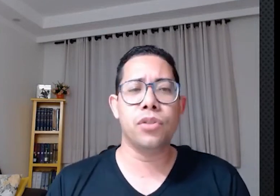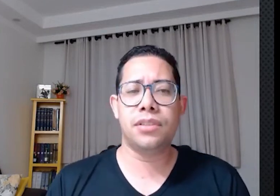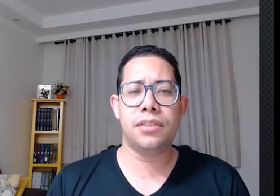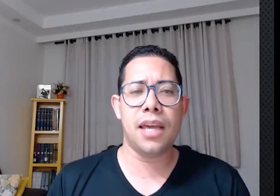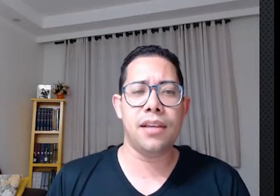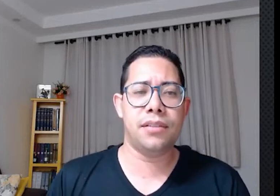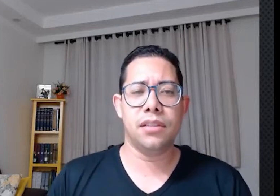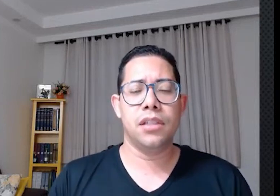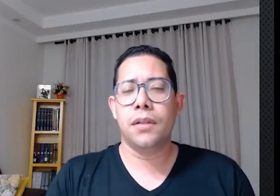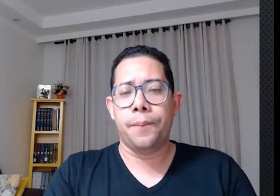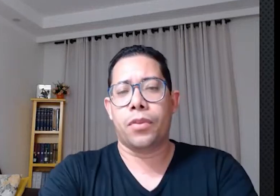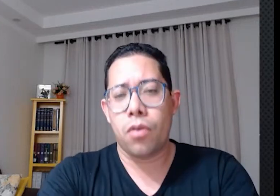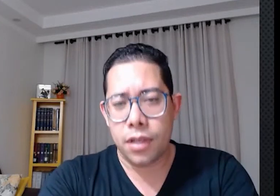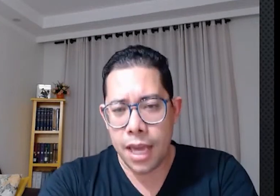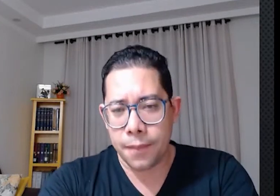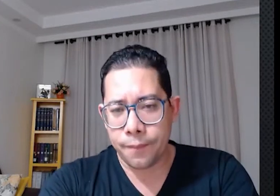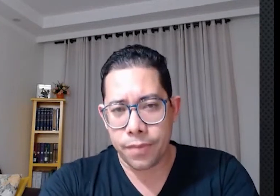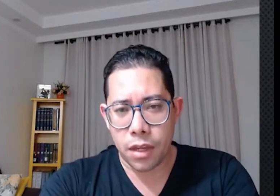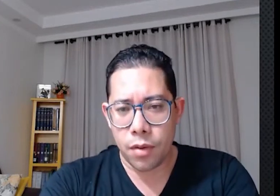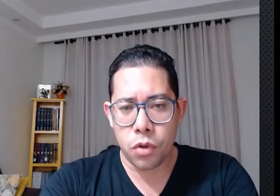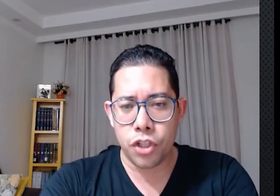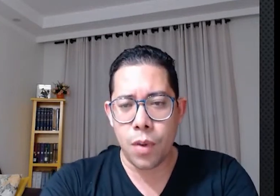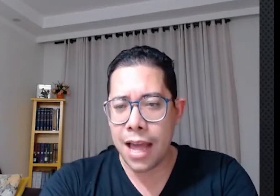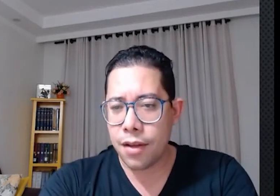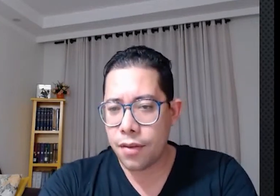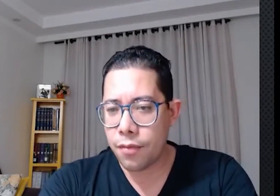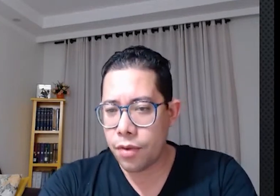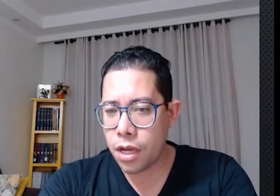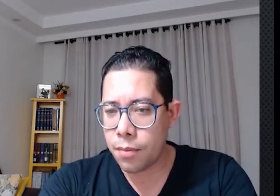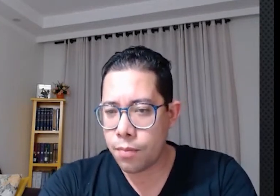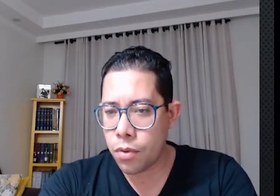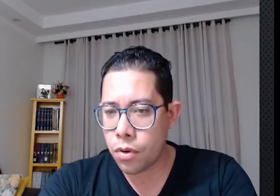aí para vocês. Ok? Vamos continuar?